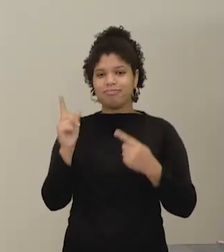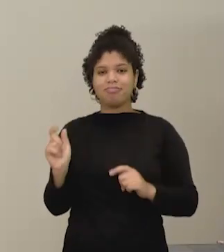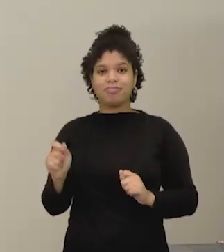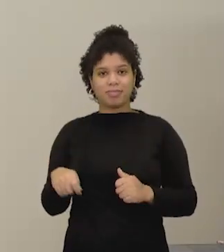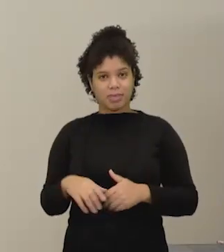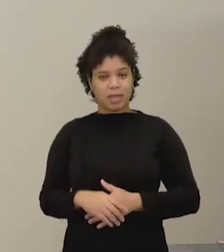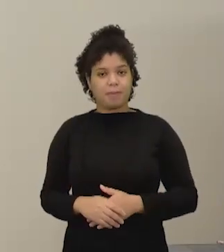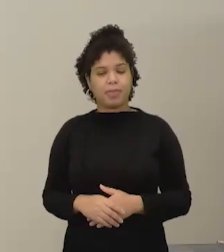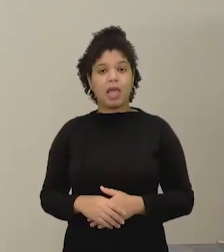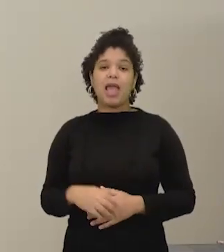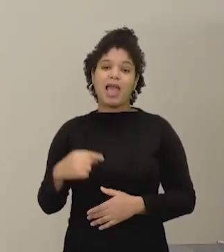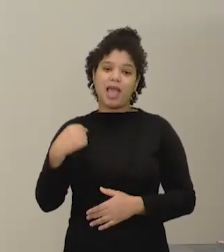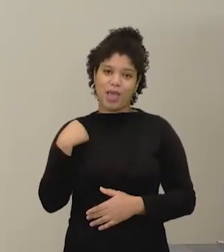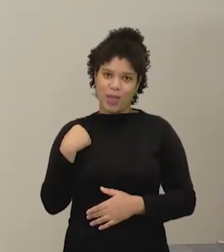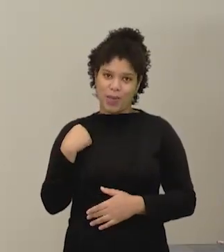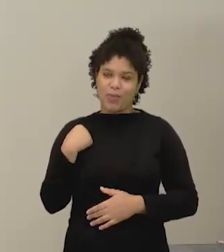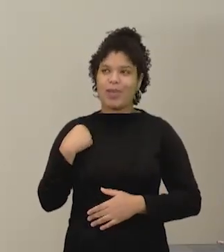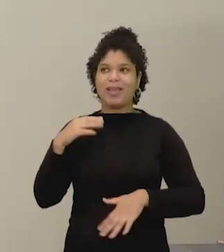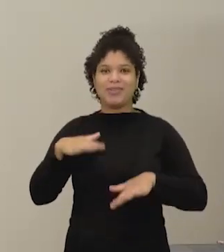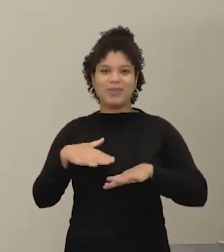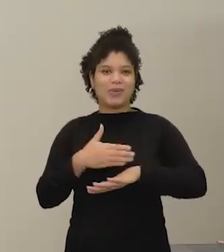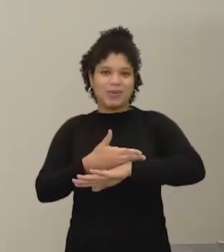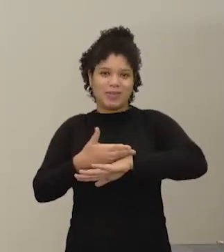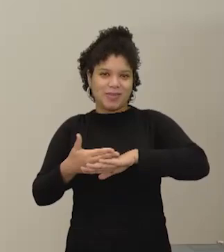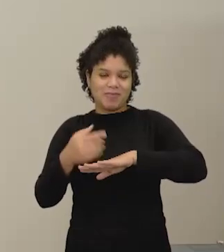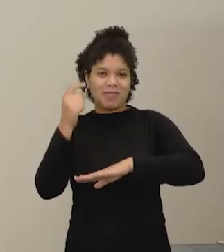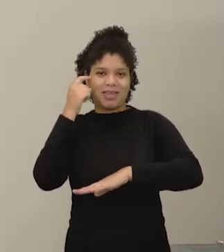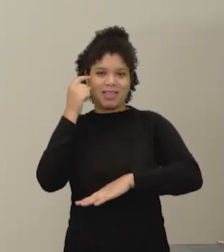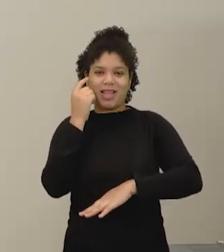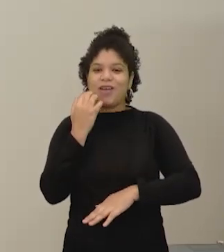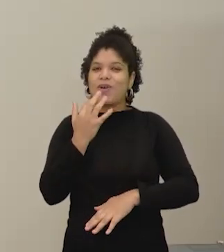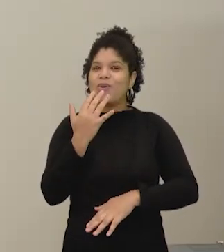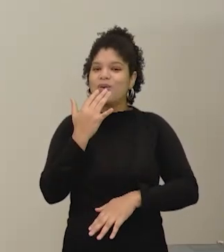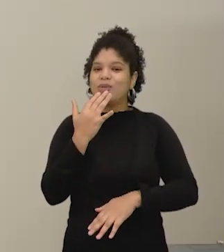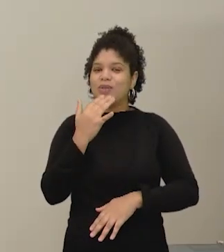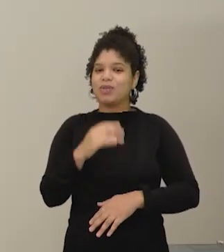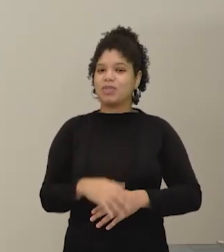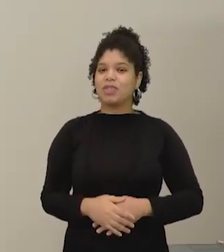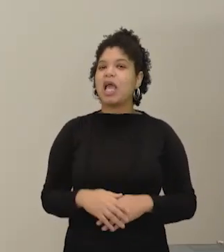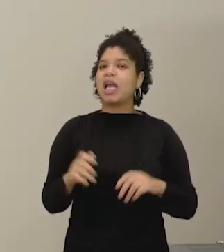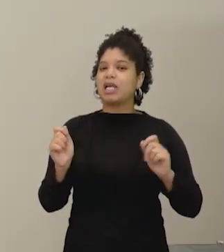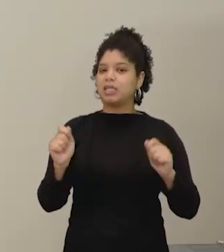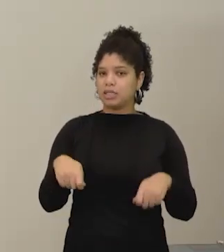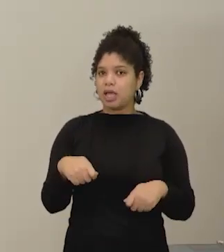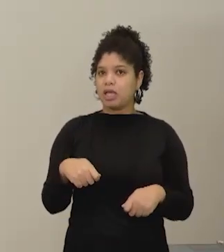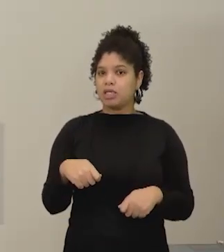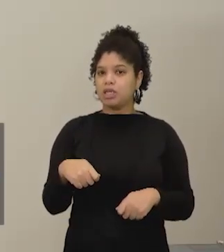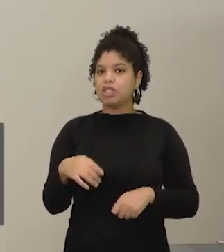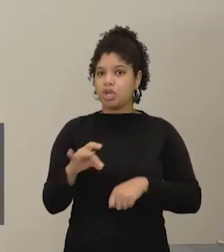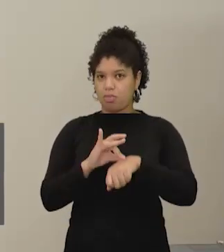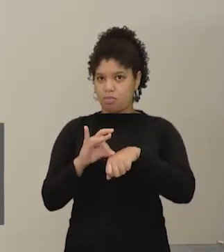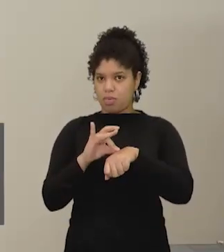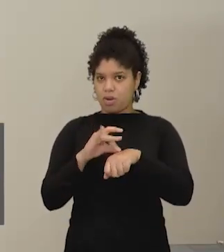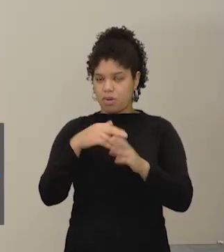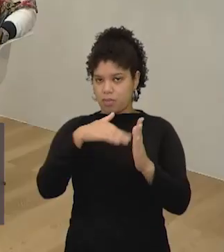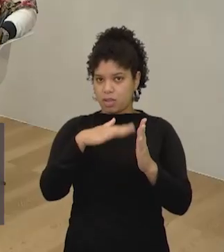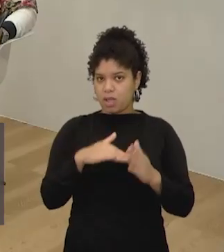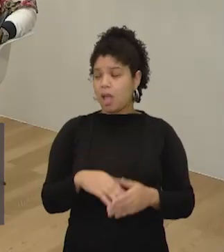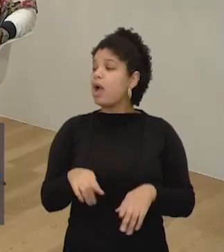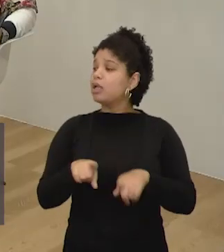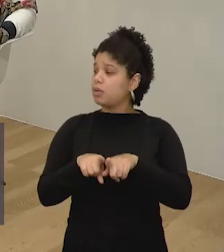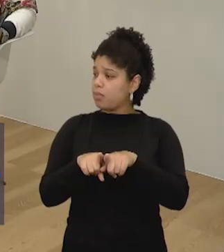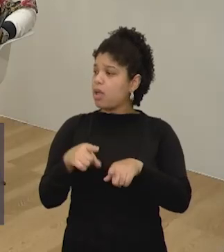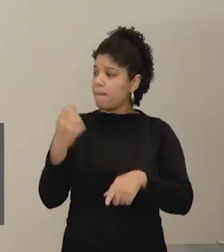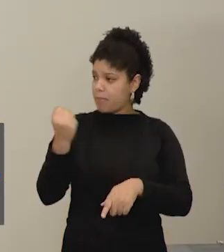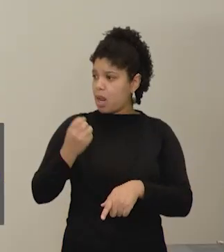em pintura, eu sempre penso, pintura, cor, é cor. Ah, professora, mas preto, posso pintar de preto? Preto é cor também, tá, gente? E o branco também é cor. O branco